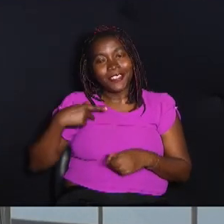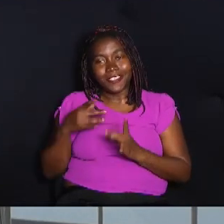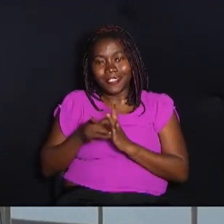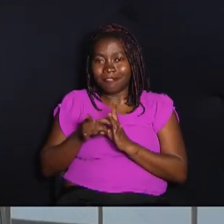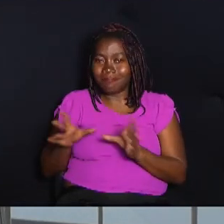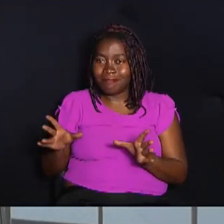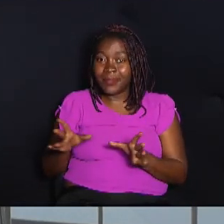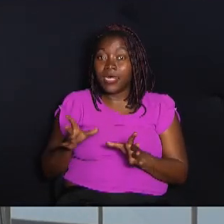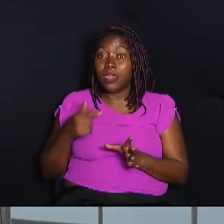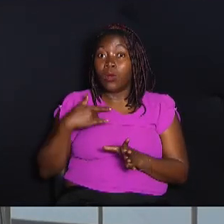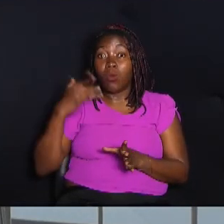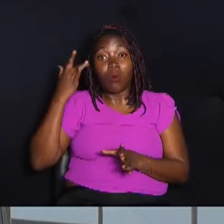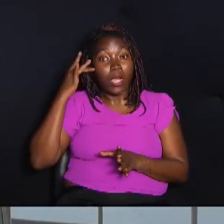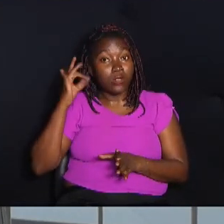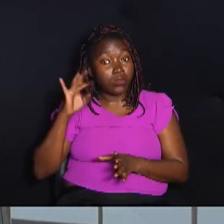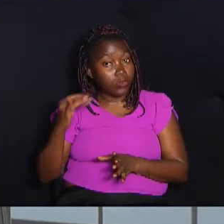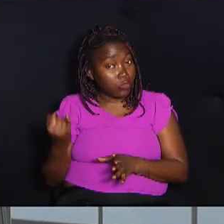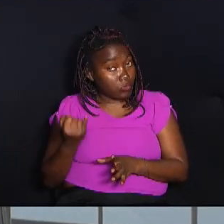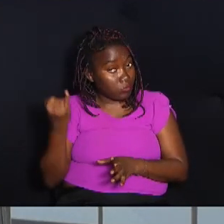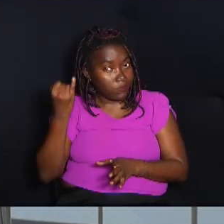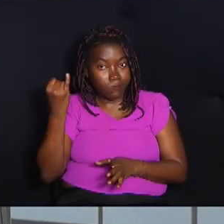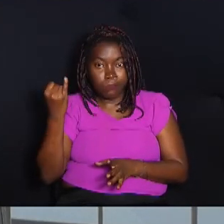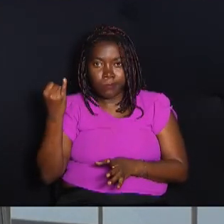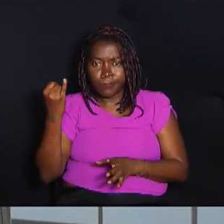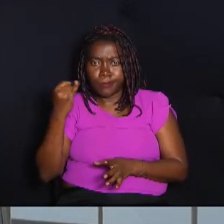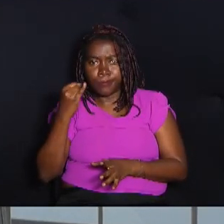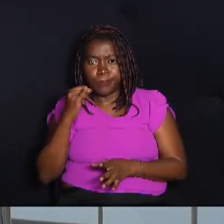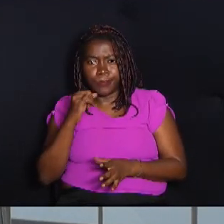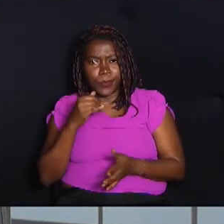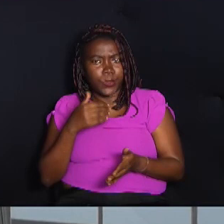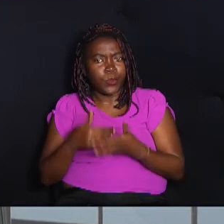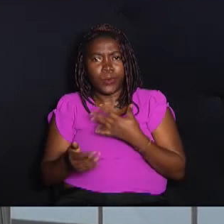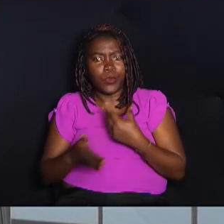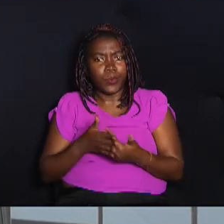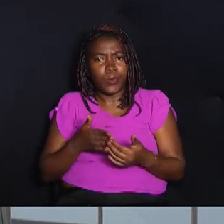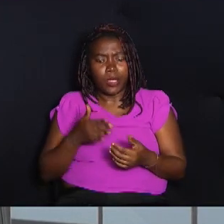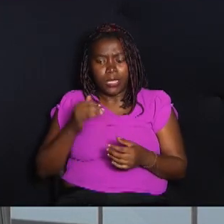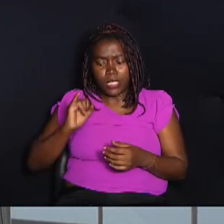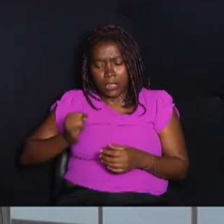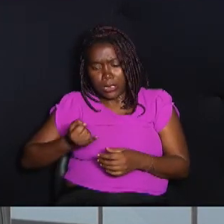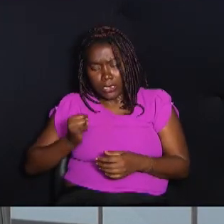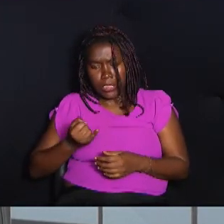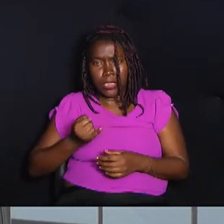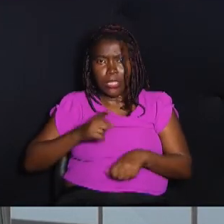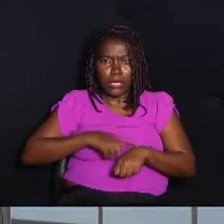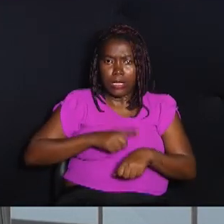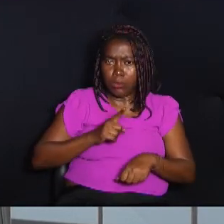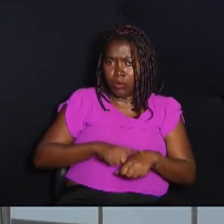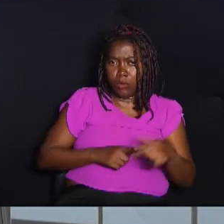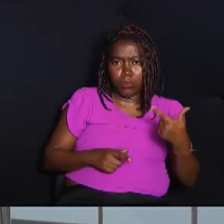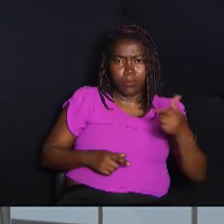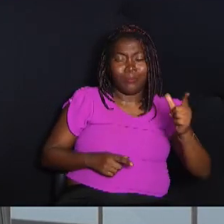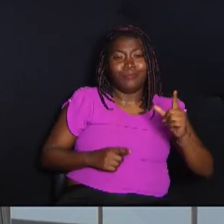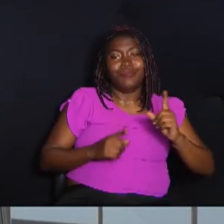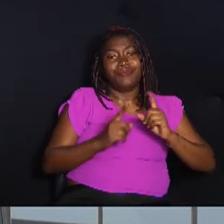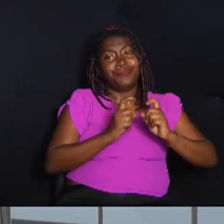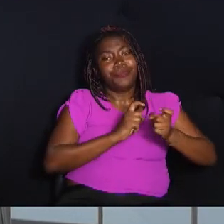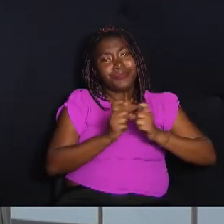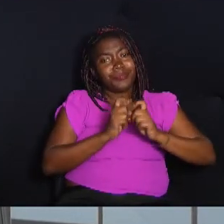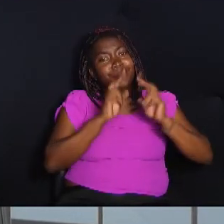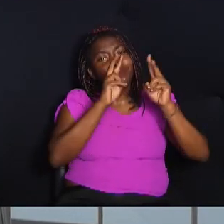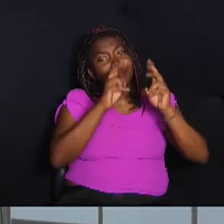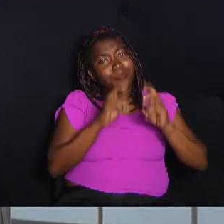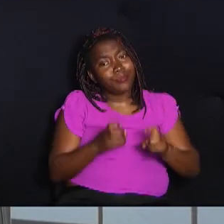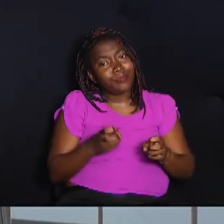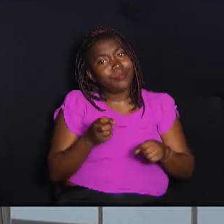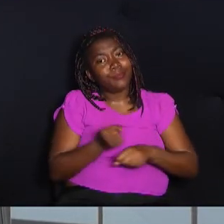Acho que não só é importante em janeiro ou em qualquer outro momento, discutir essas questões emocionais que